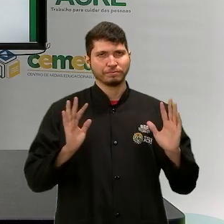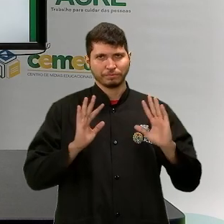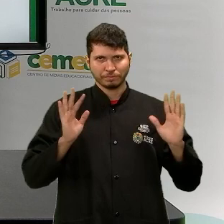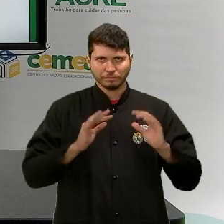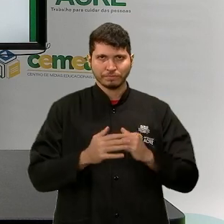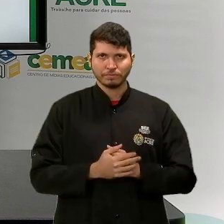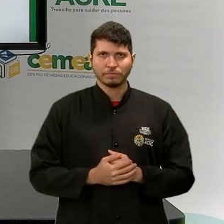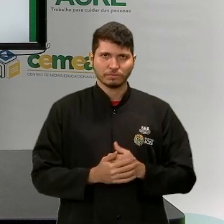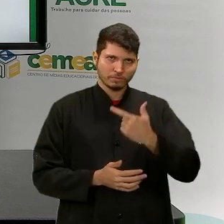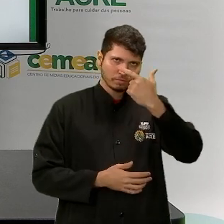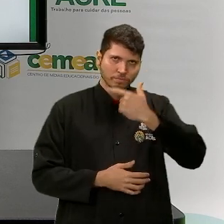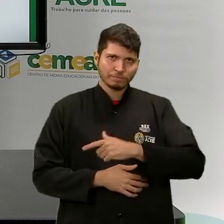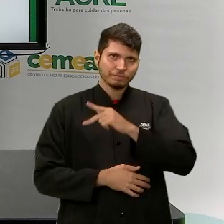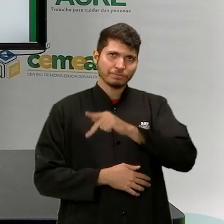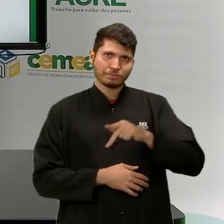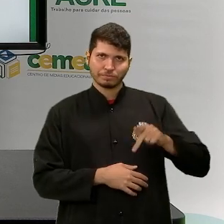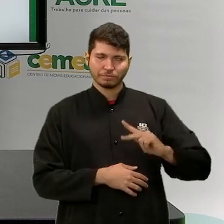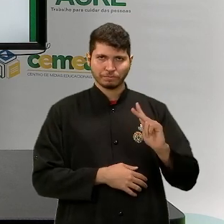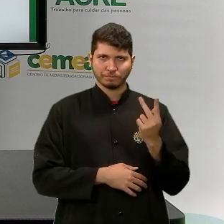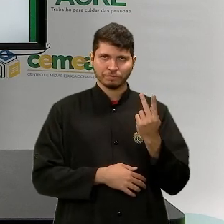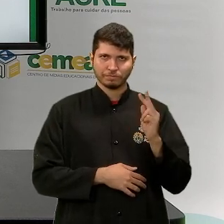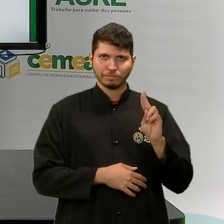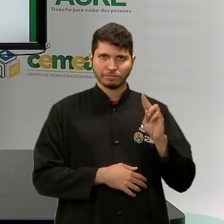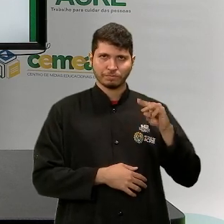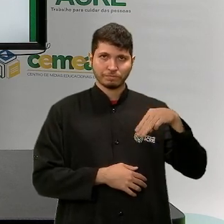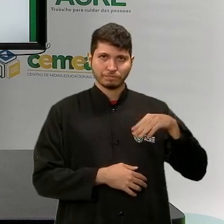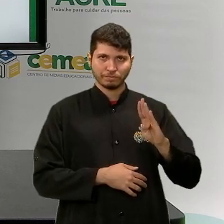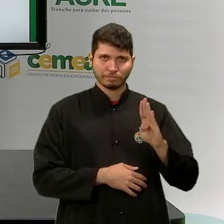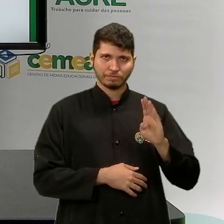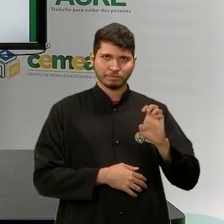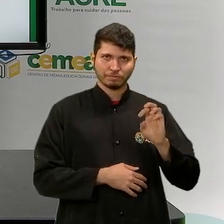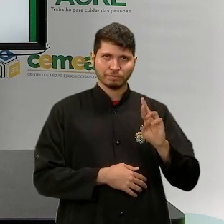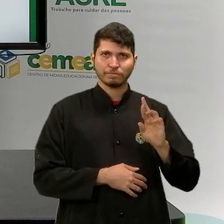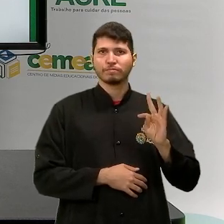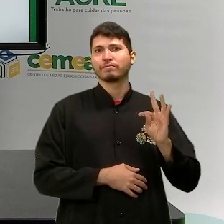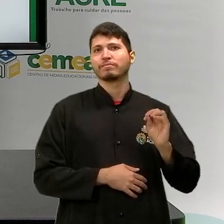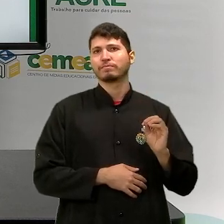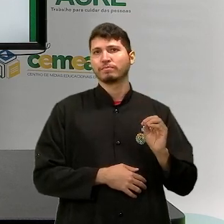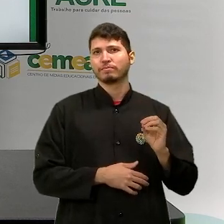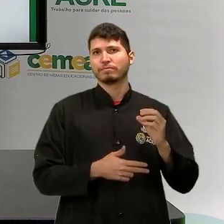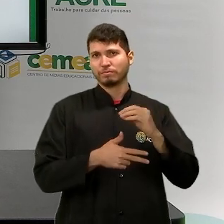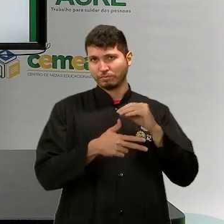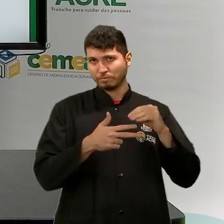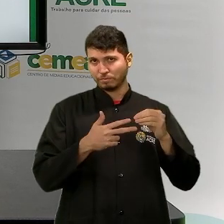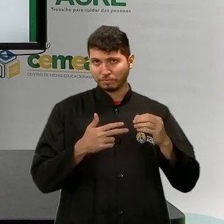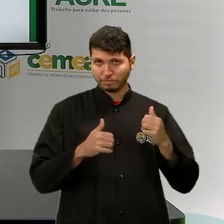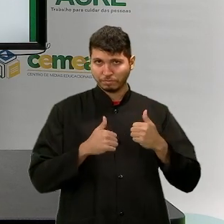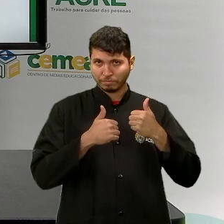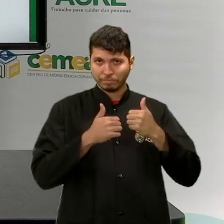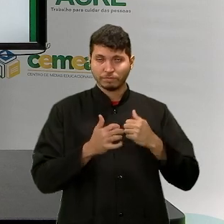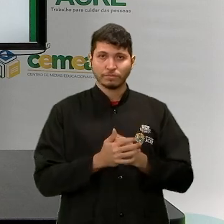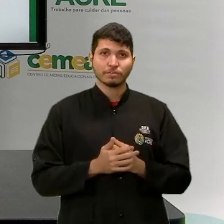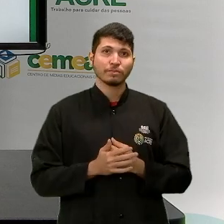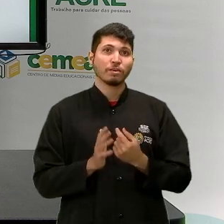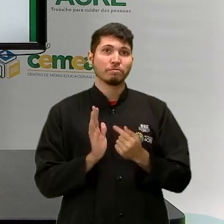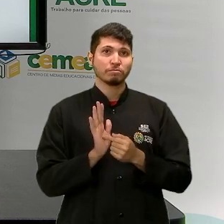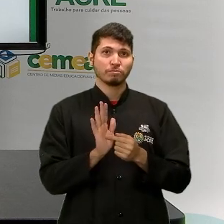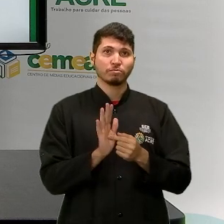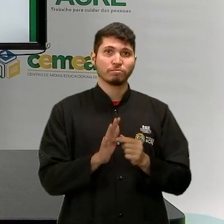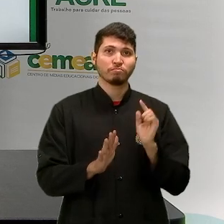Olá pessoal, sou o professor Humberto Miranda, professor de Ciências Humanas do Pré-ENEM Legal e venho trazer para vocês aqui uma questão